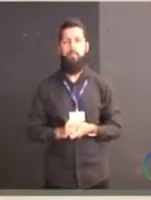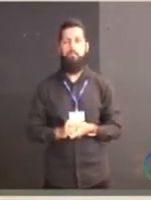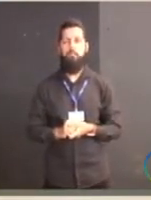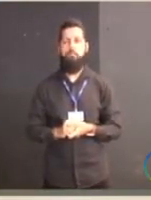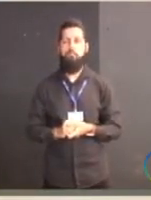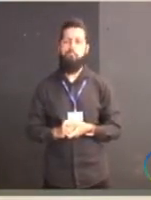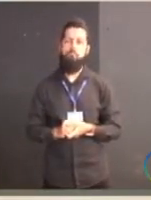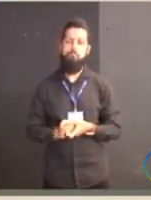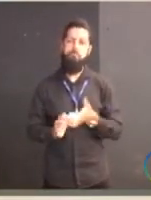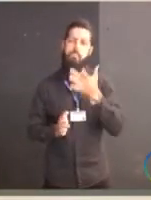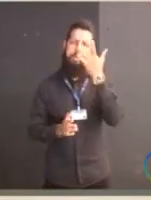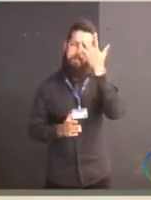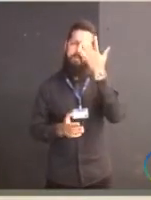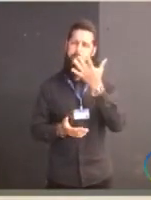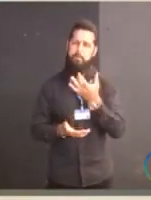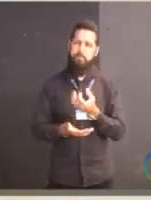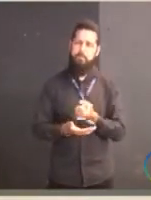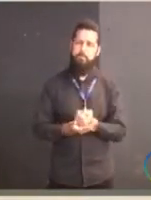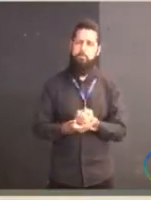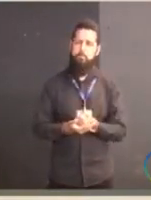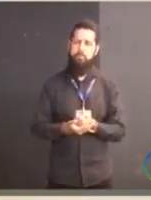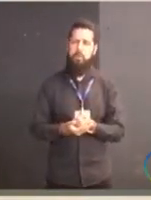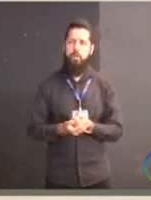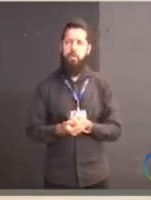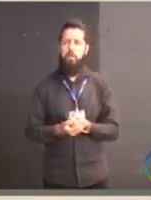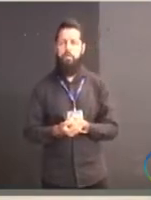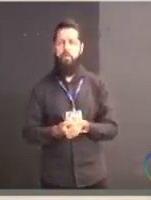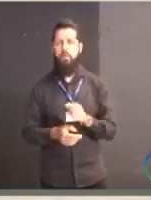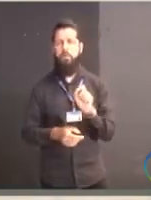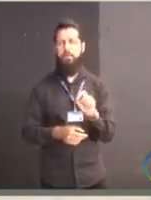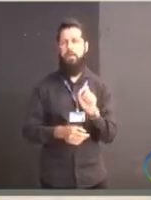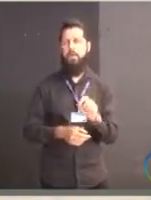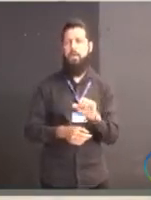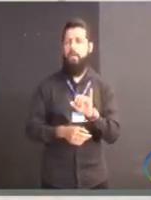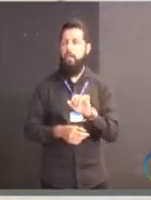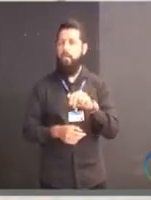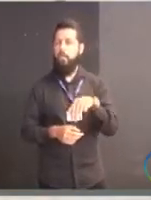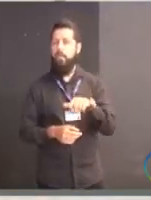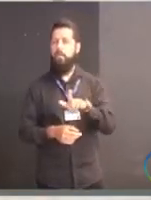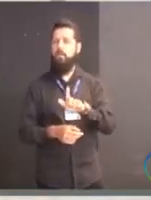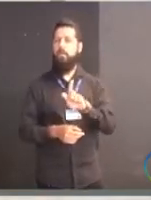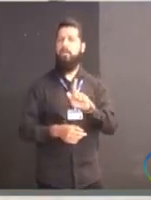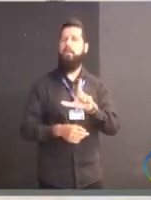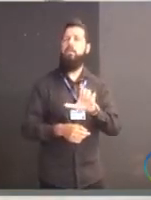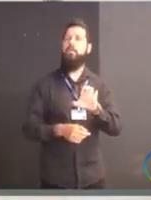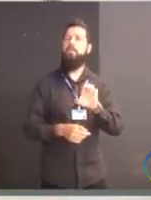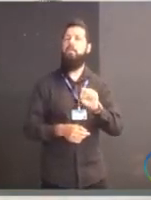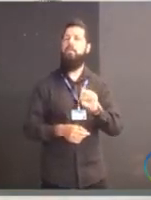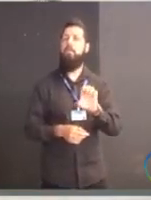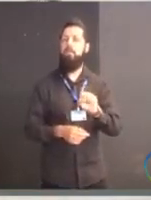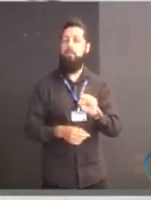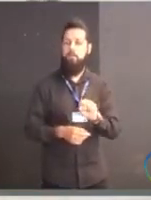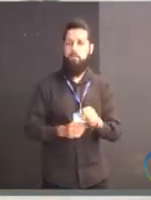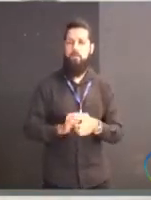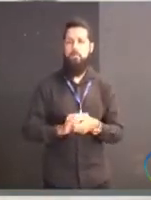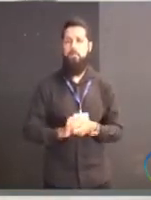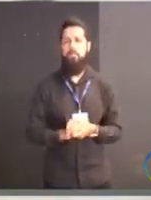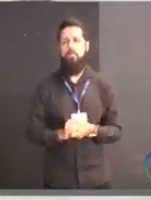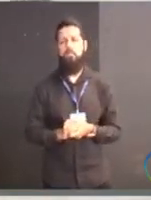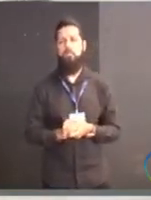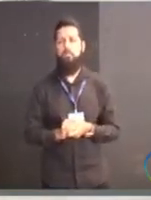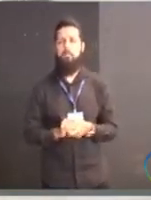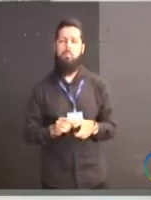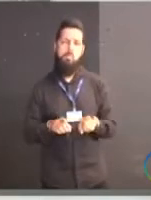Cremos que os nossos irmãos ingleses têm muita coisa interessante para nos dar, tanto quanto os